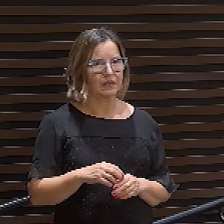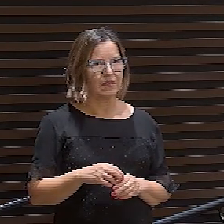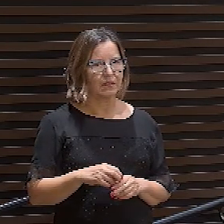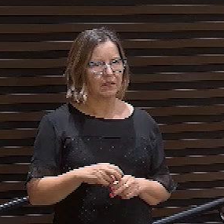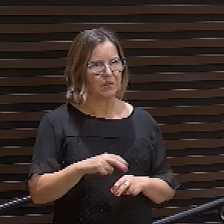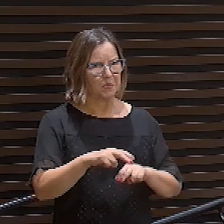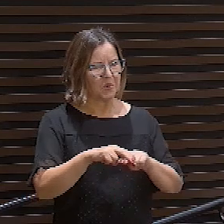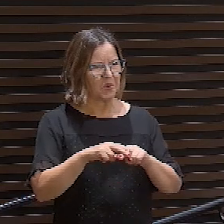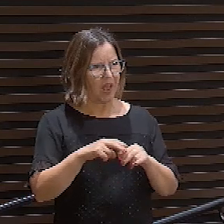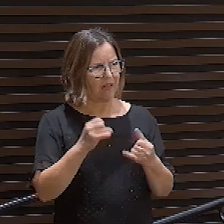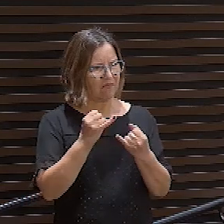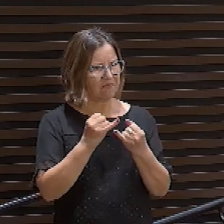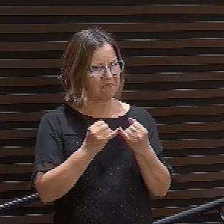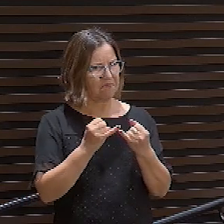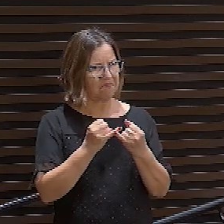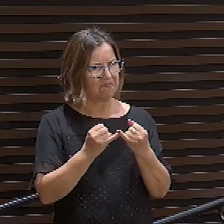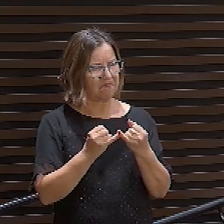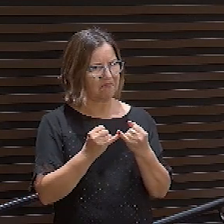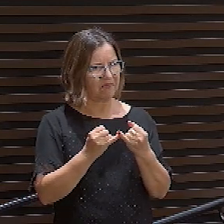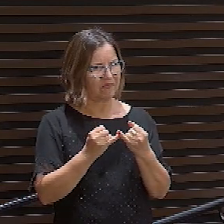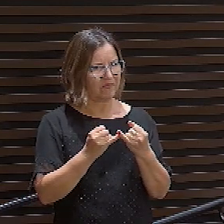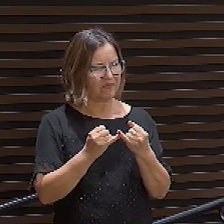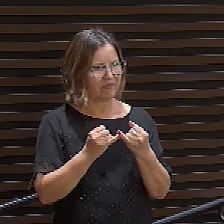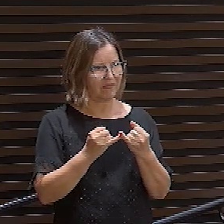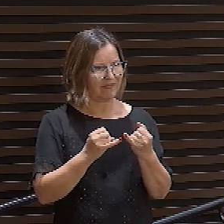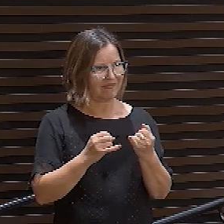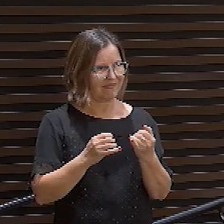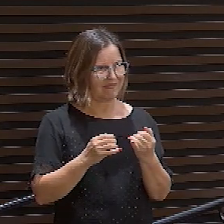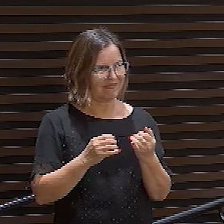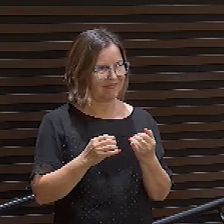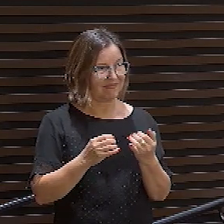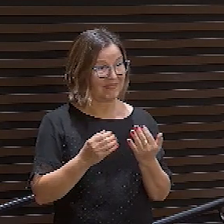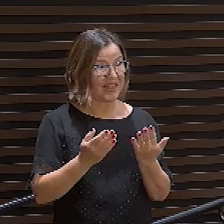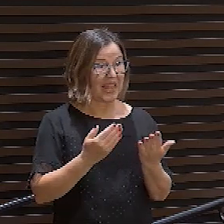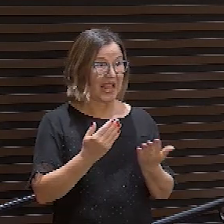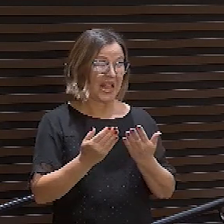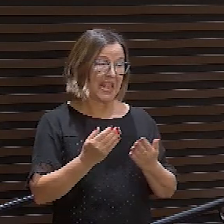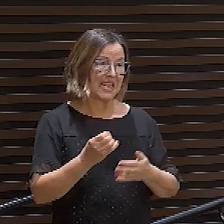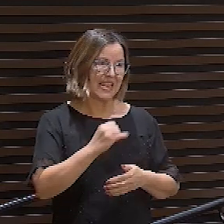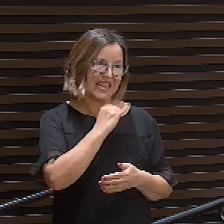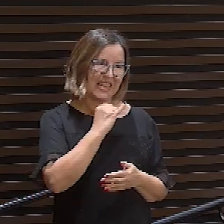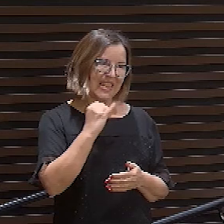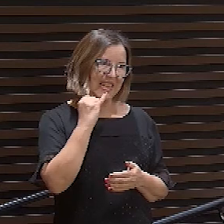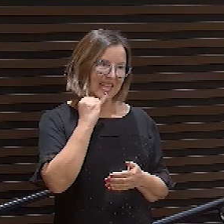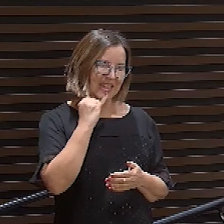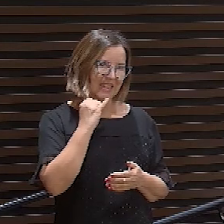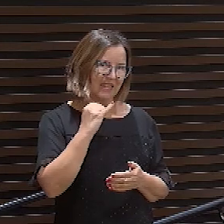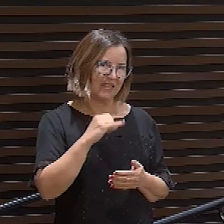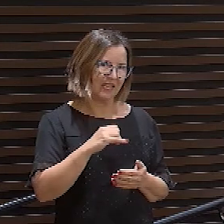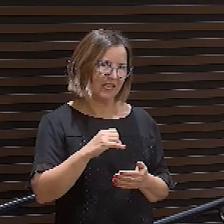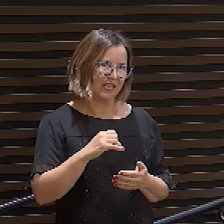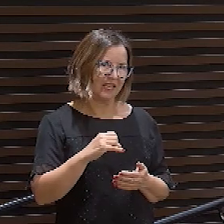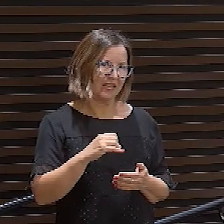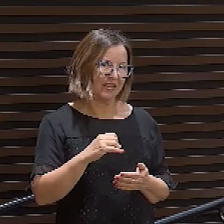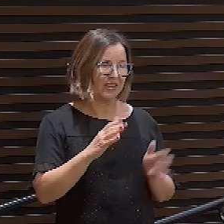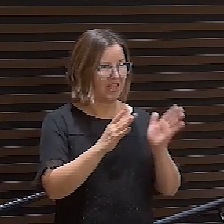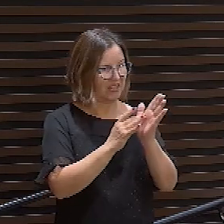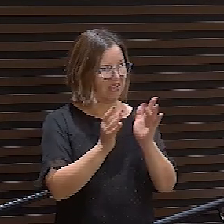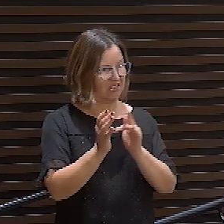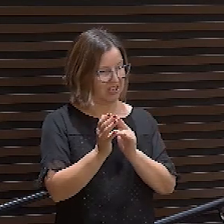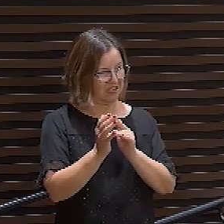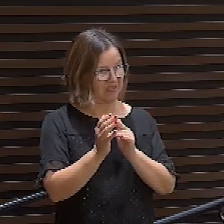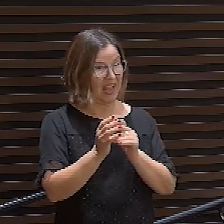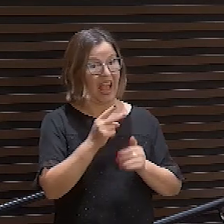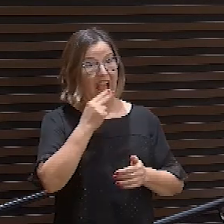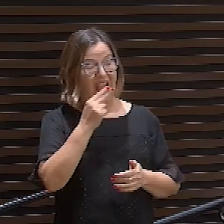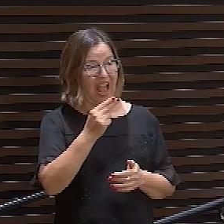similitude entre ele e Jesus Cristo. Acho que ele tinha 33 anos de idade, quando ele